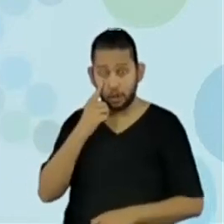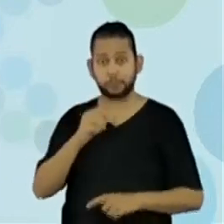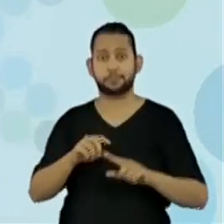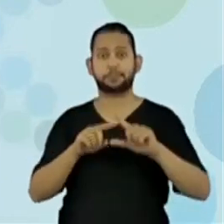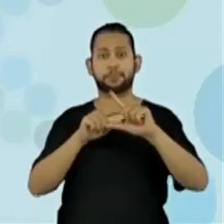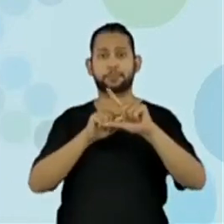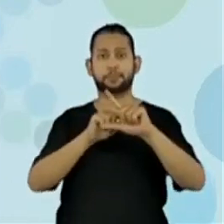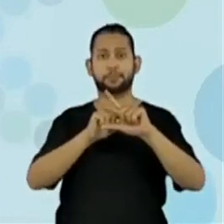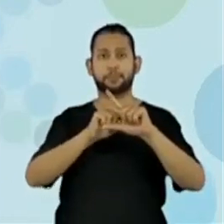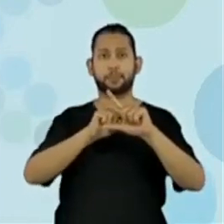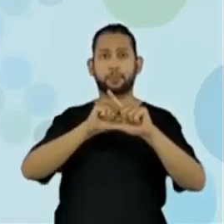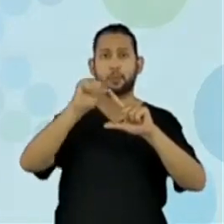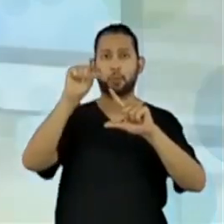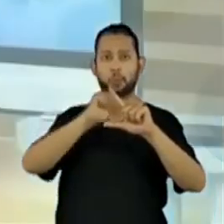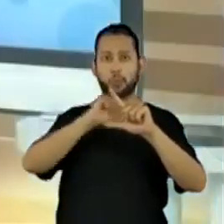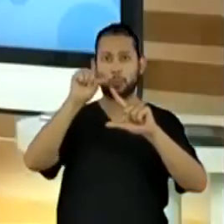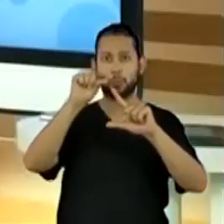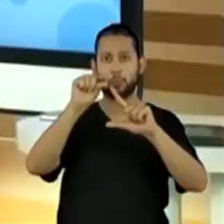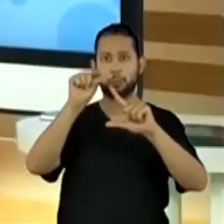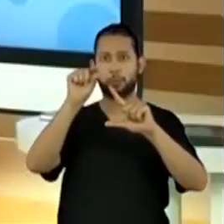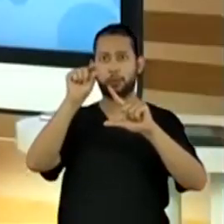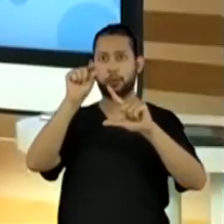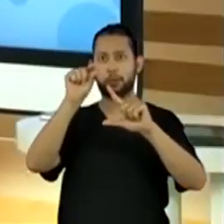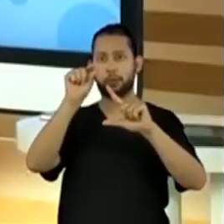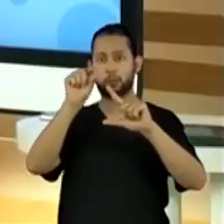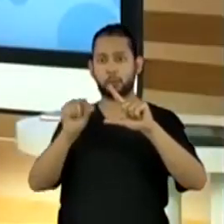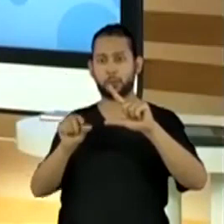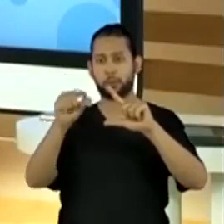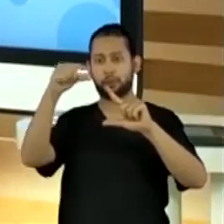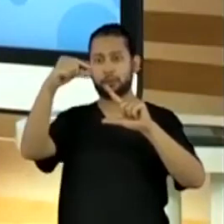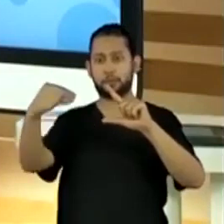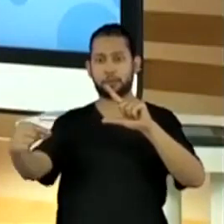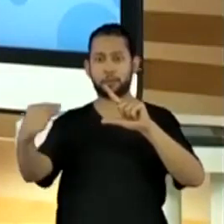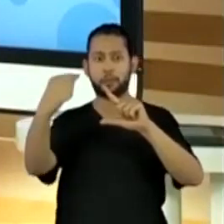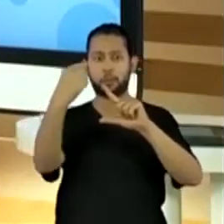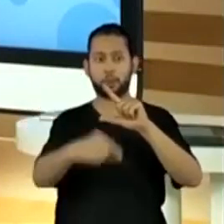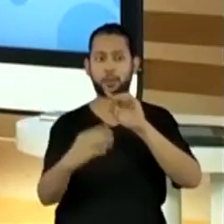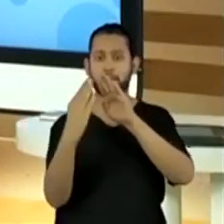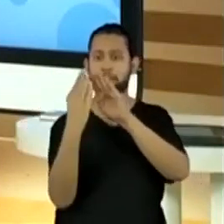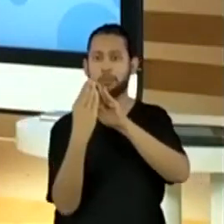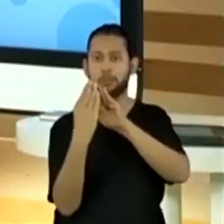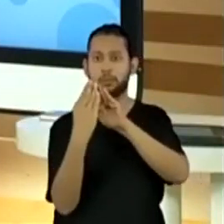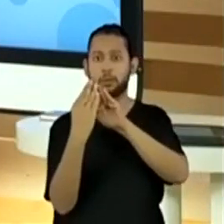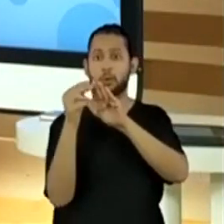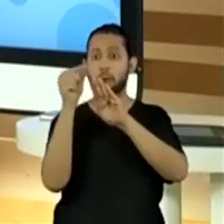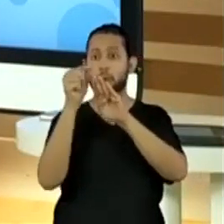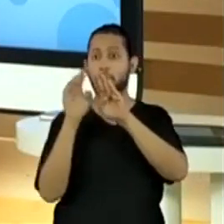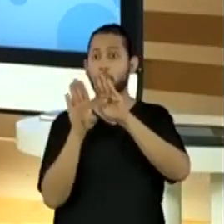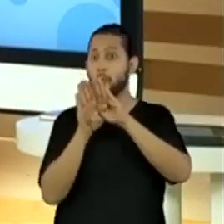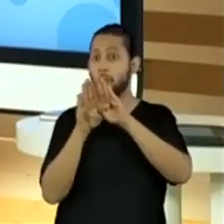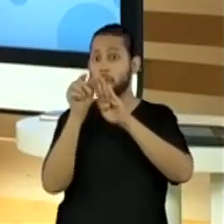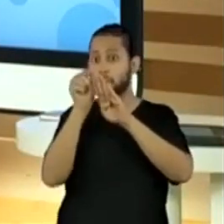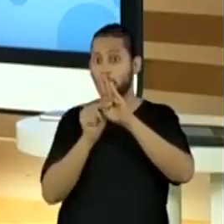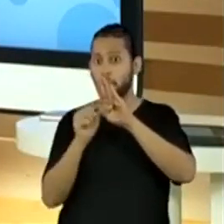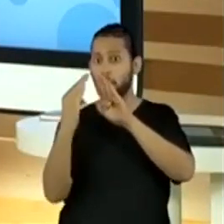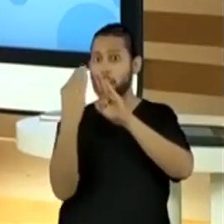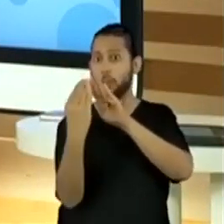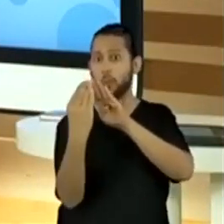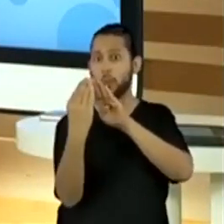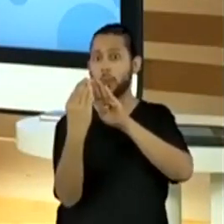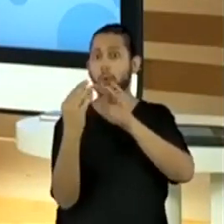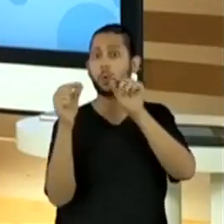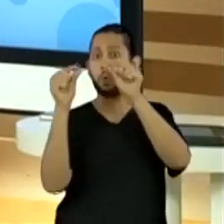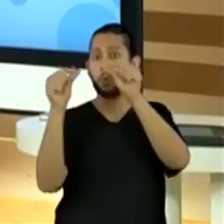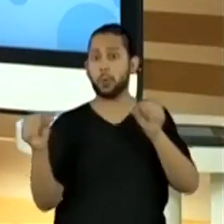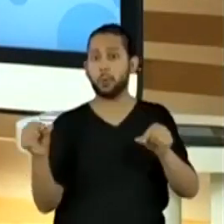aqui 1, 2, 3, 4. Aqui eu tenho 1, 2, 3, 4. E nessa parte